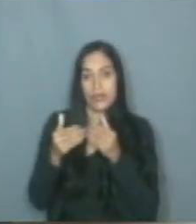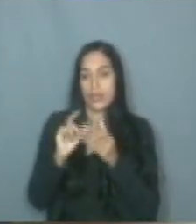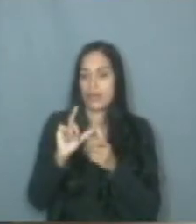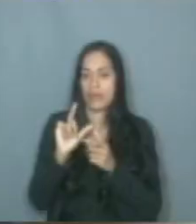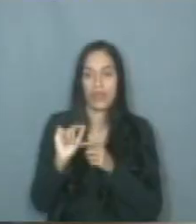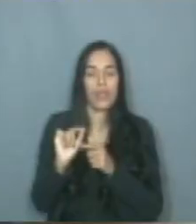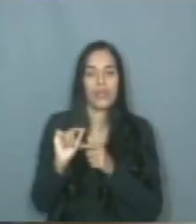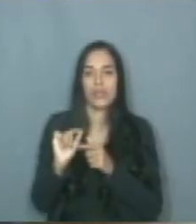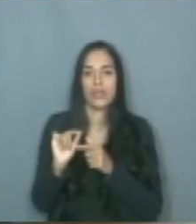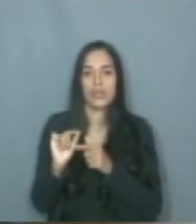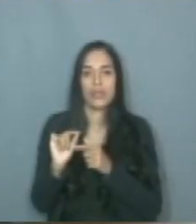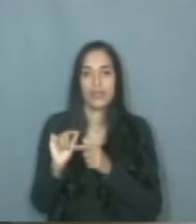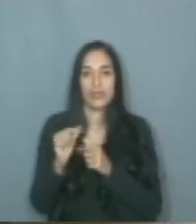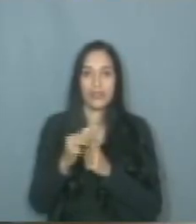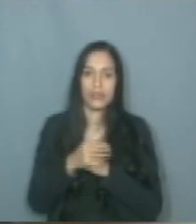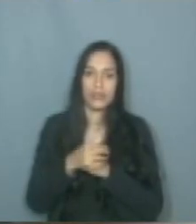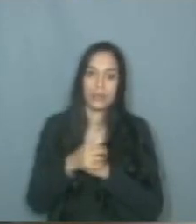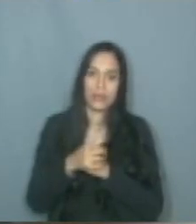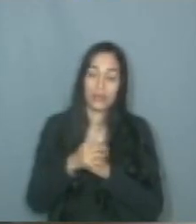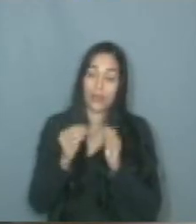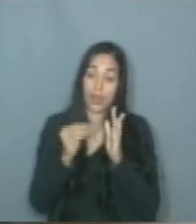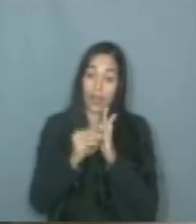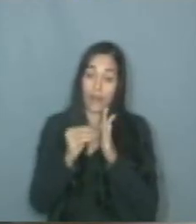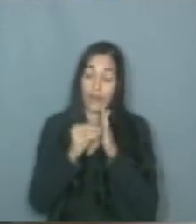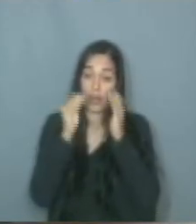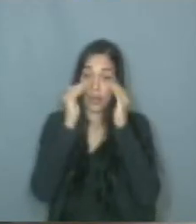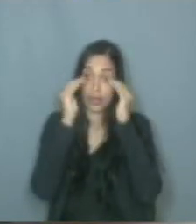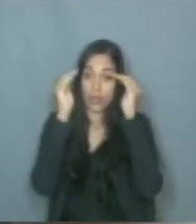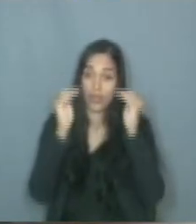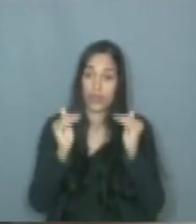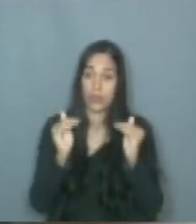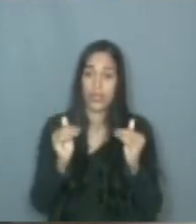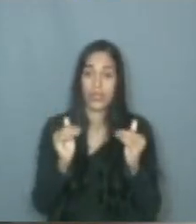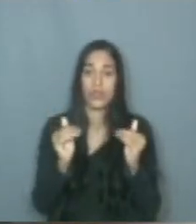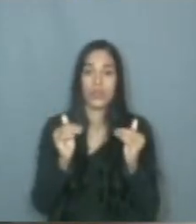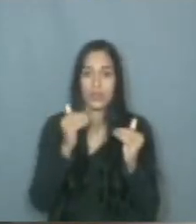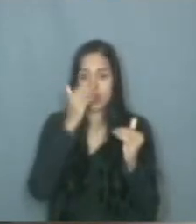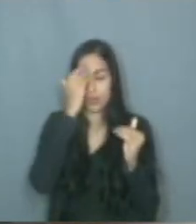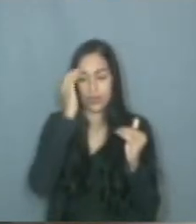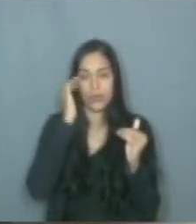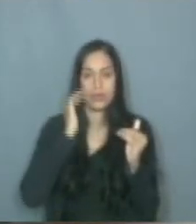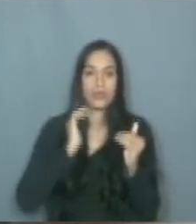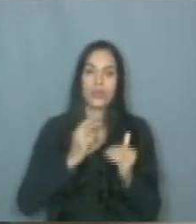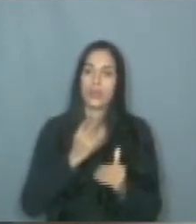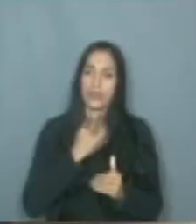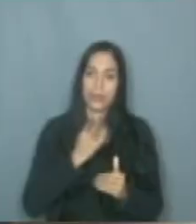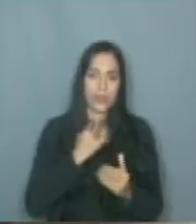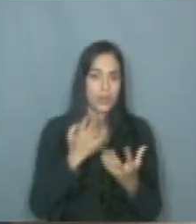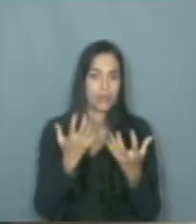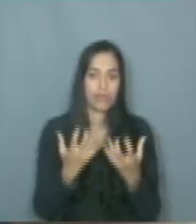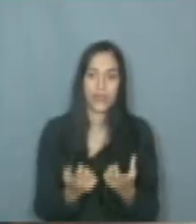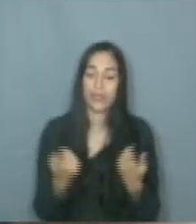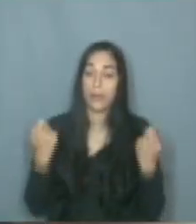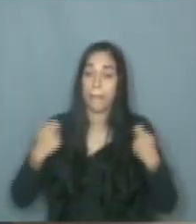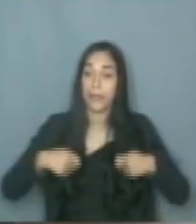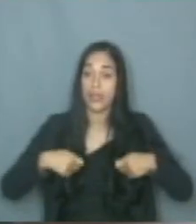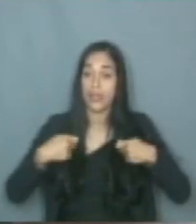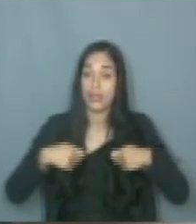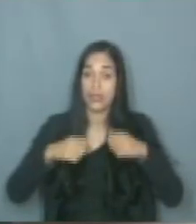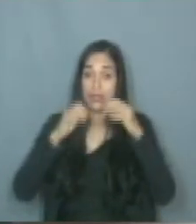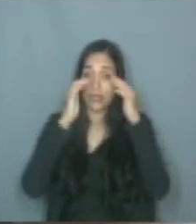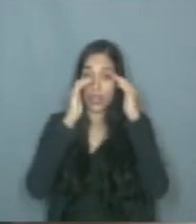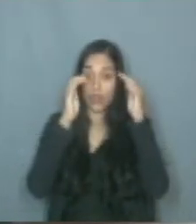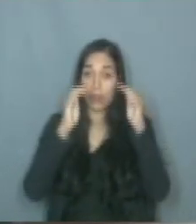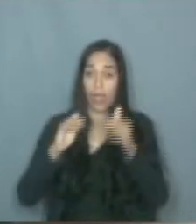descerem. Isso é um desrespeito muito grande. Não pode ser assim, tem que ter respeito pelas